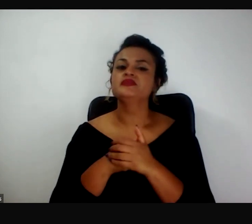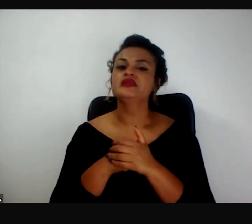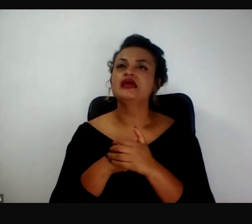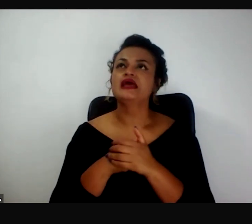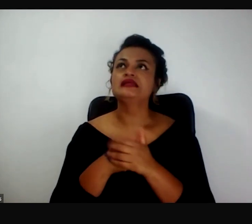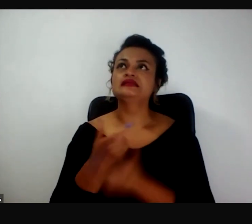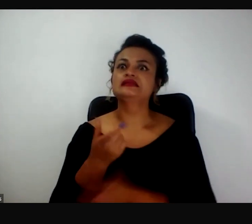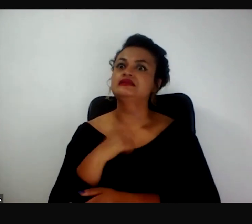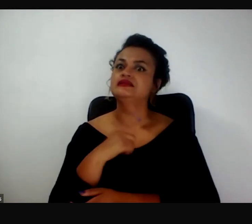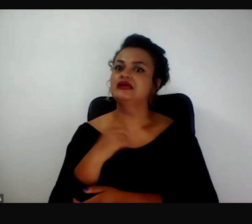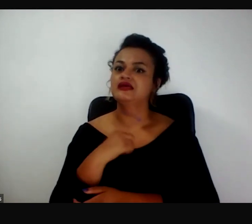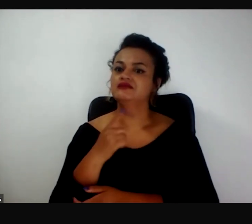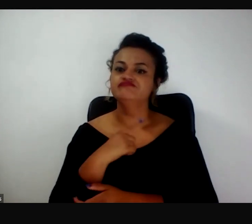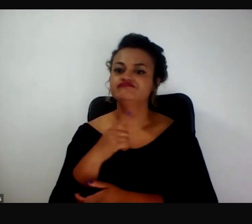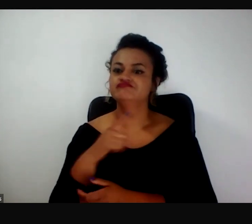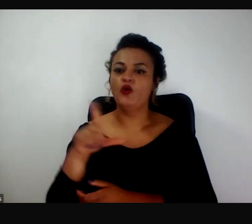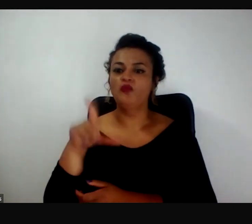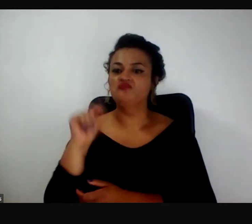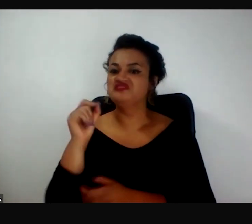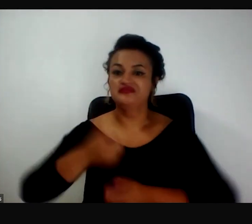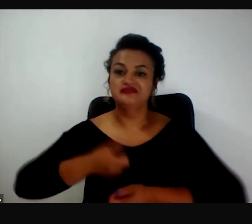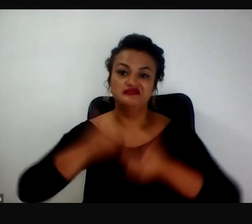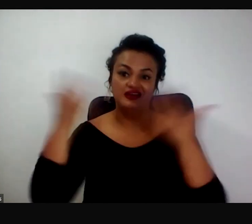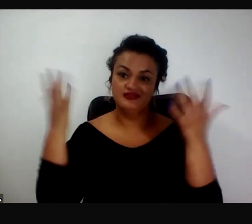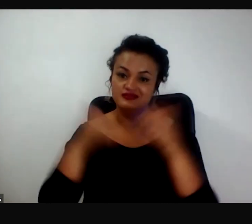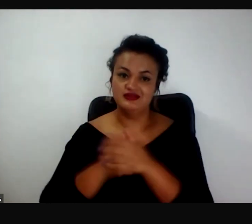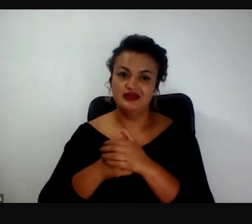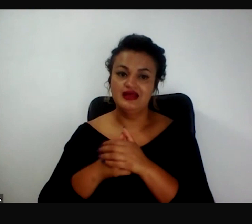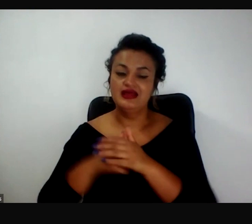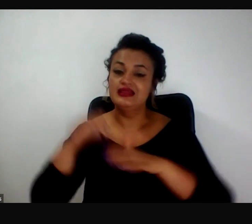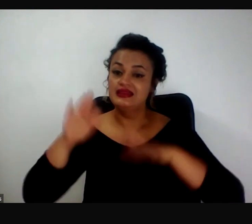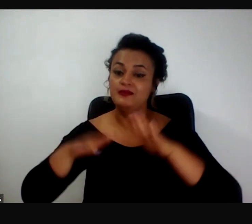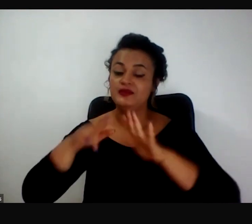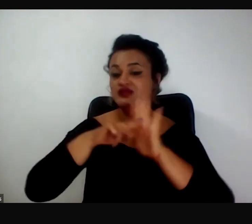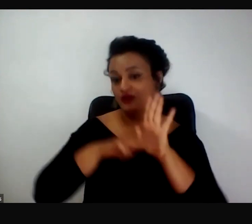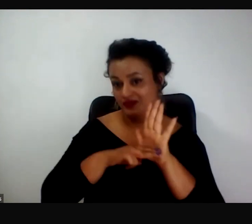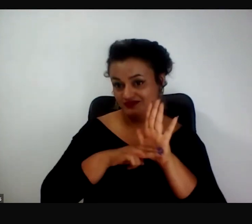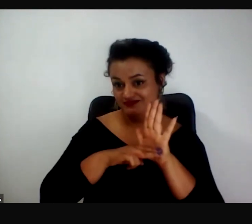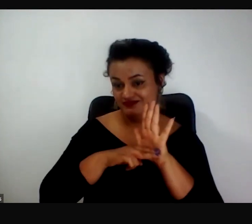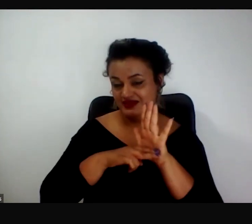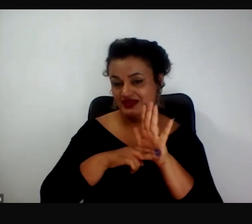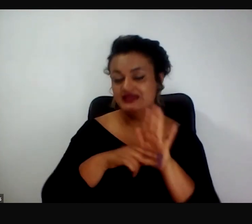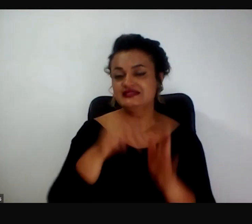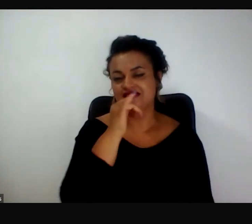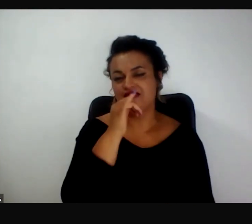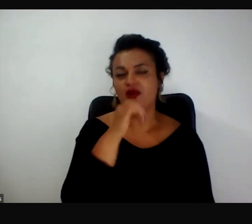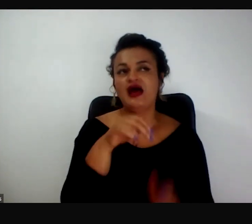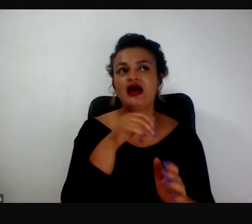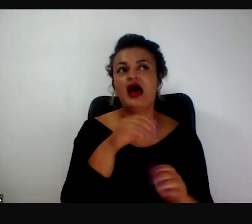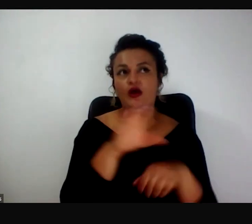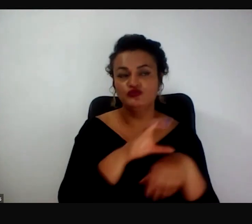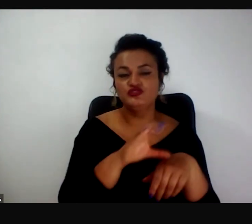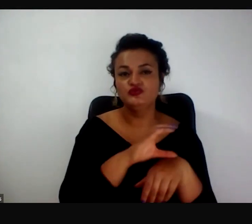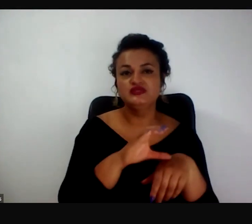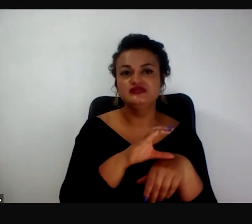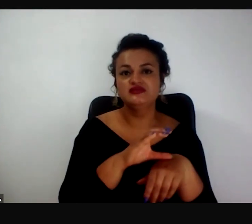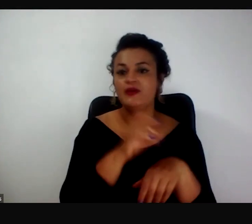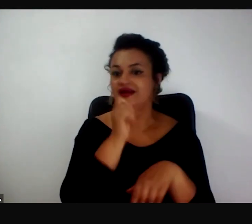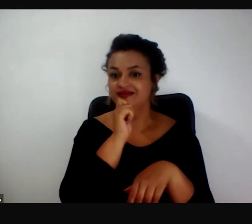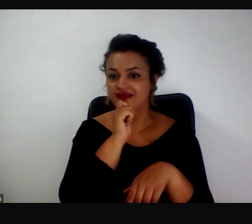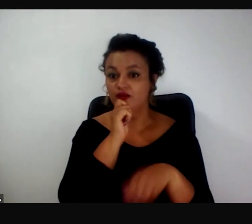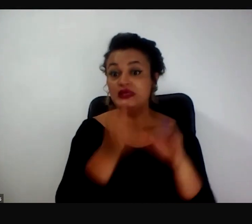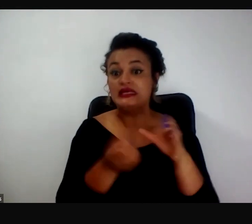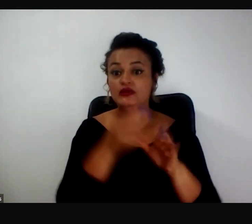tem várias possibilidades. Se a norma é anterior à Constituição, pode aplicar a